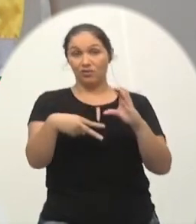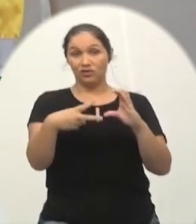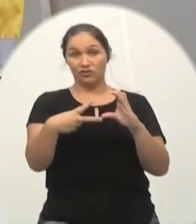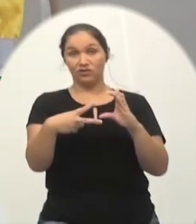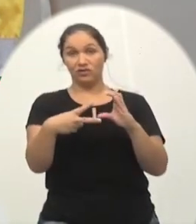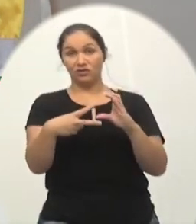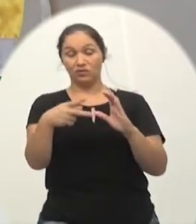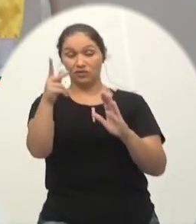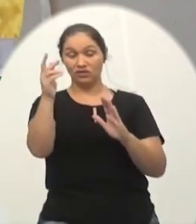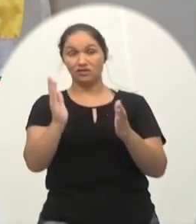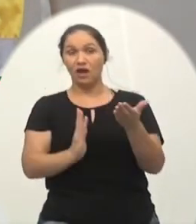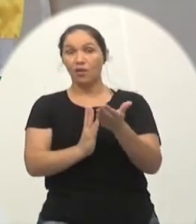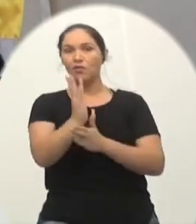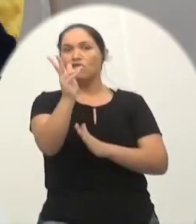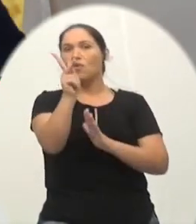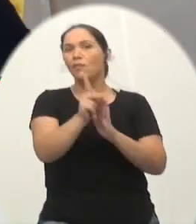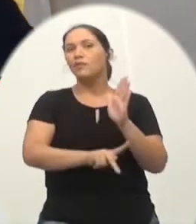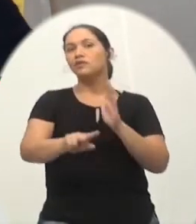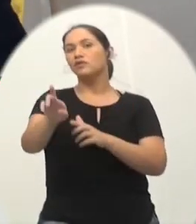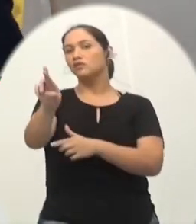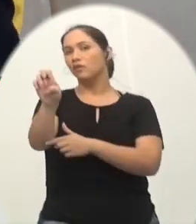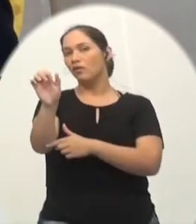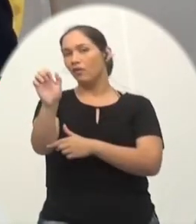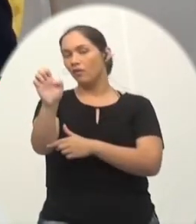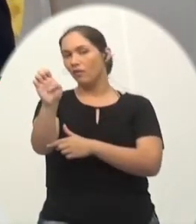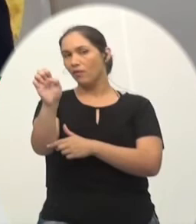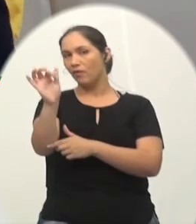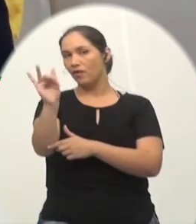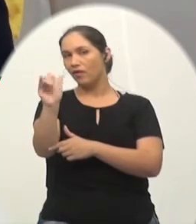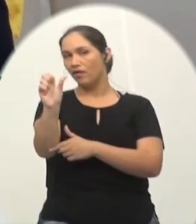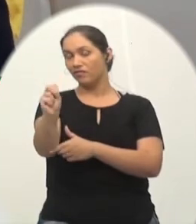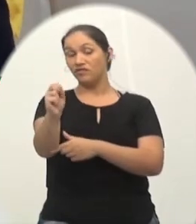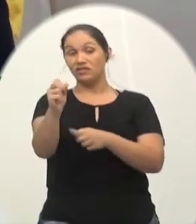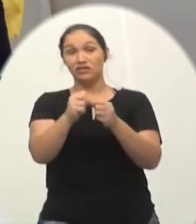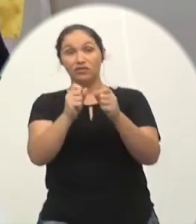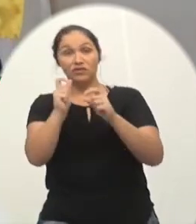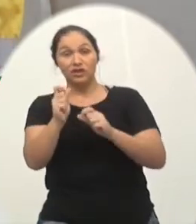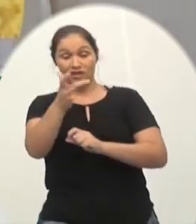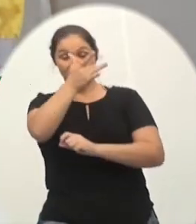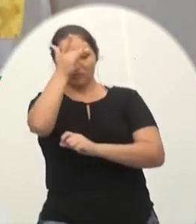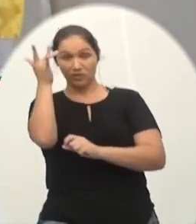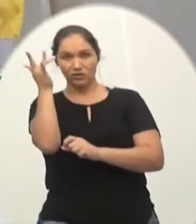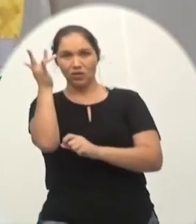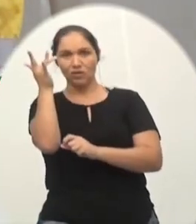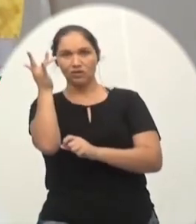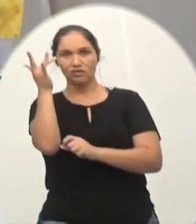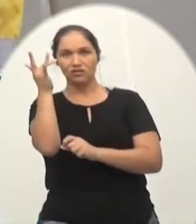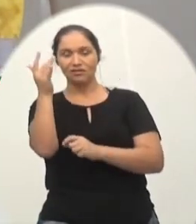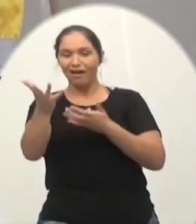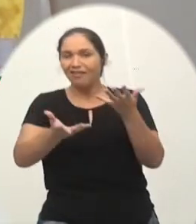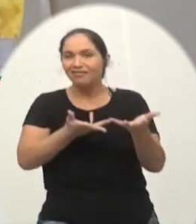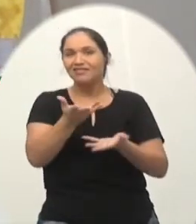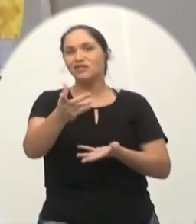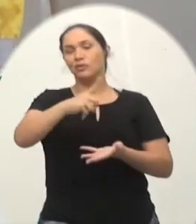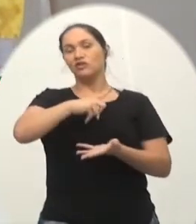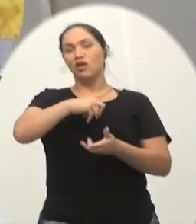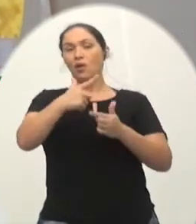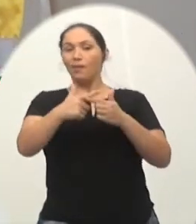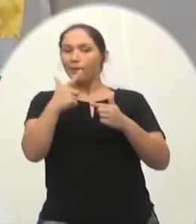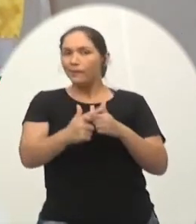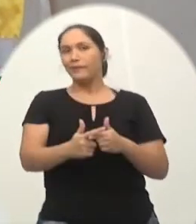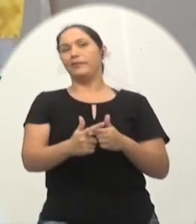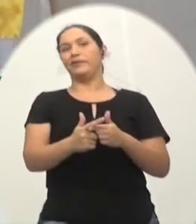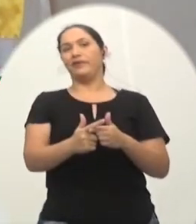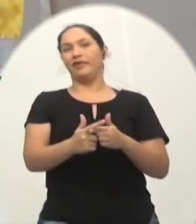projeto do Refis. E a gente conseguiu tirar muitas pessoas da fila, que foi graças a essa casa e também, claro, ao prefeito Leandro Salvaro,